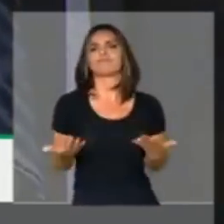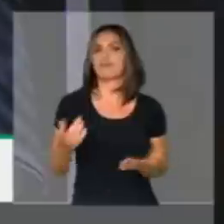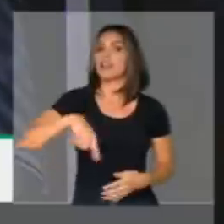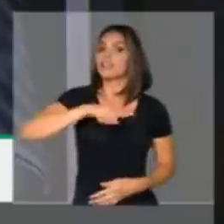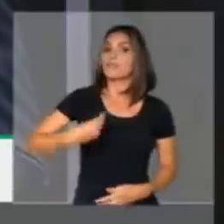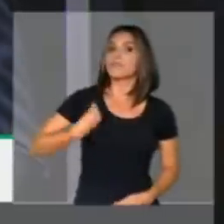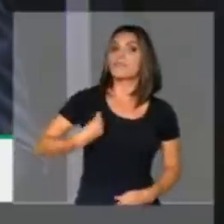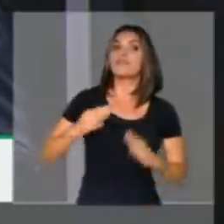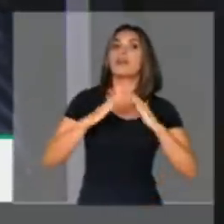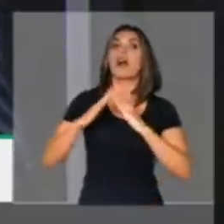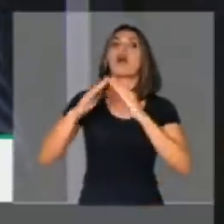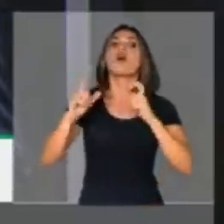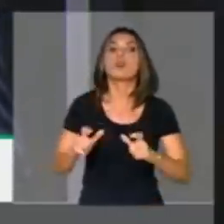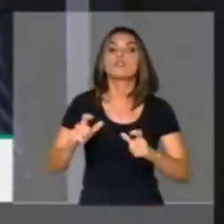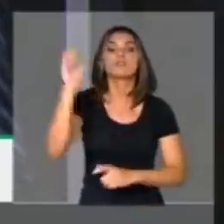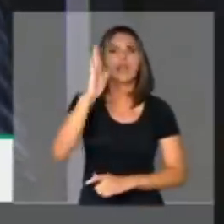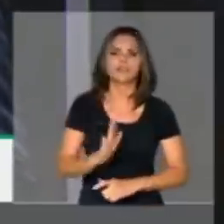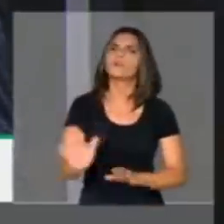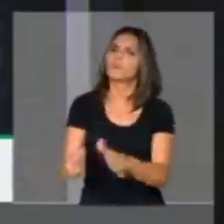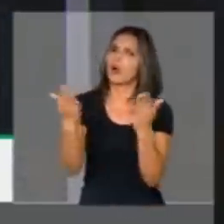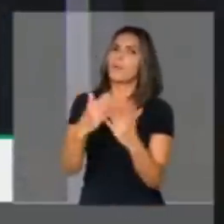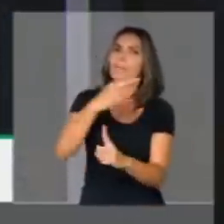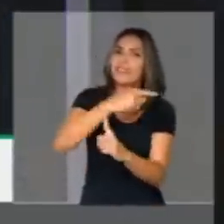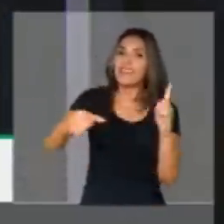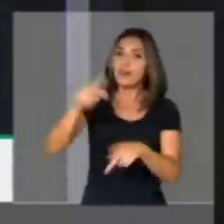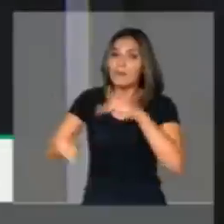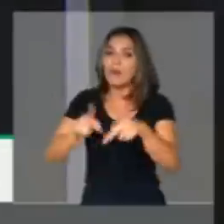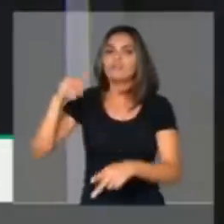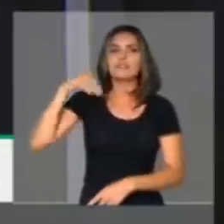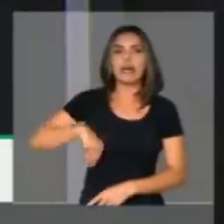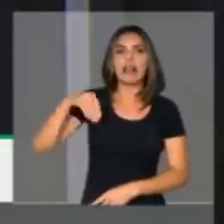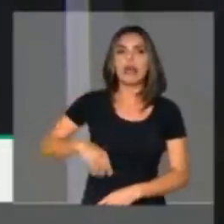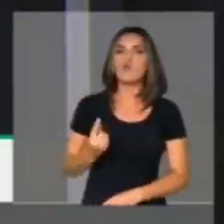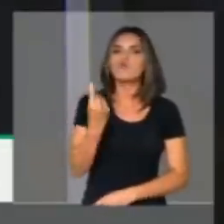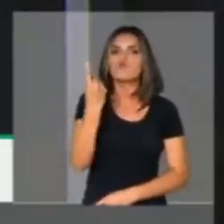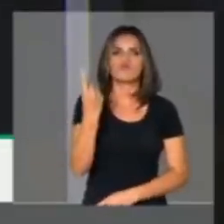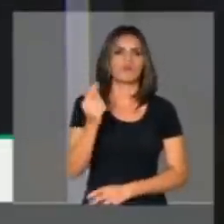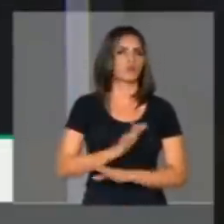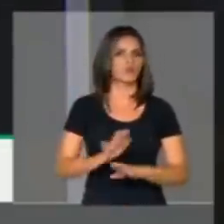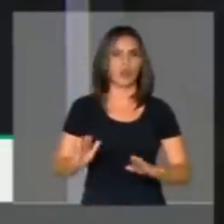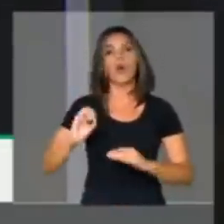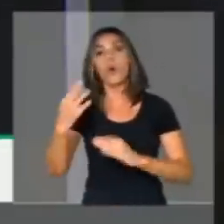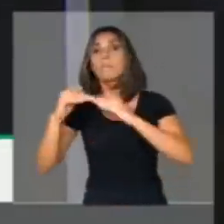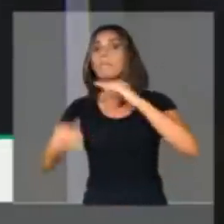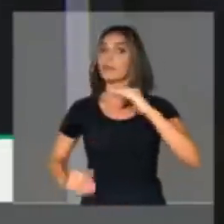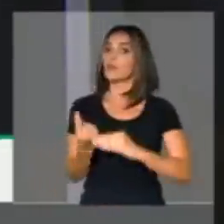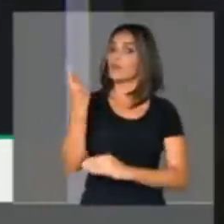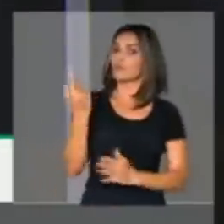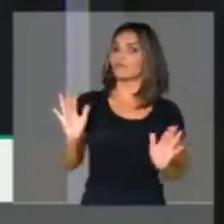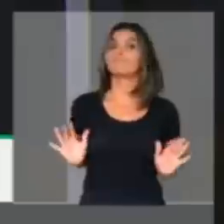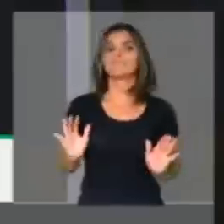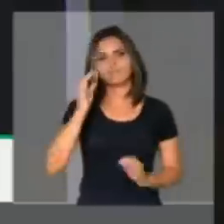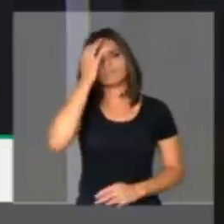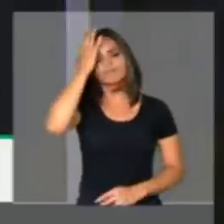país pobre, cujo mais da metade da população recebe menos ou até um salário mínimo. Outro ponto,